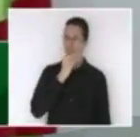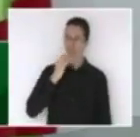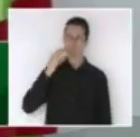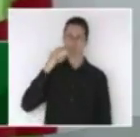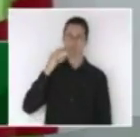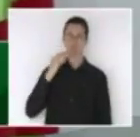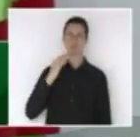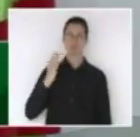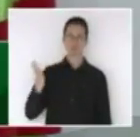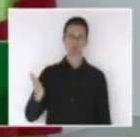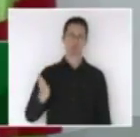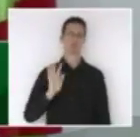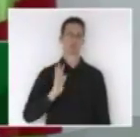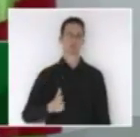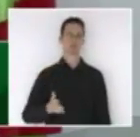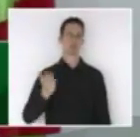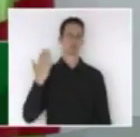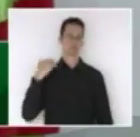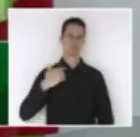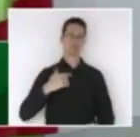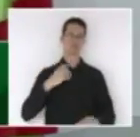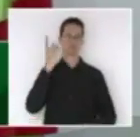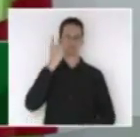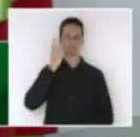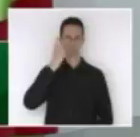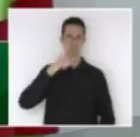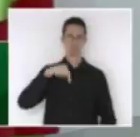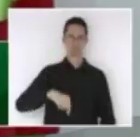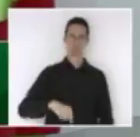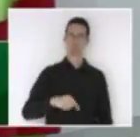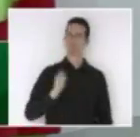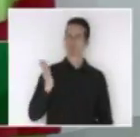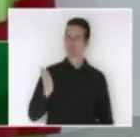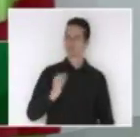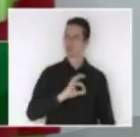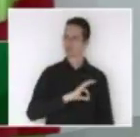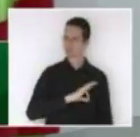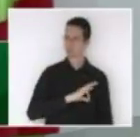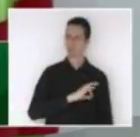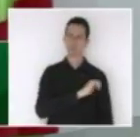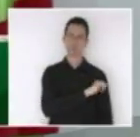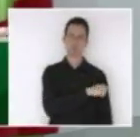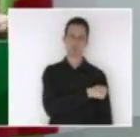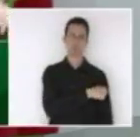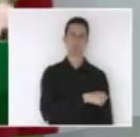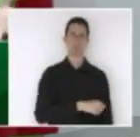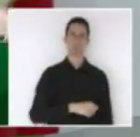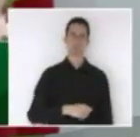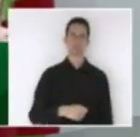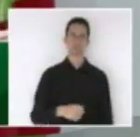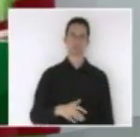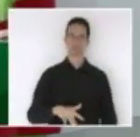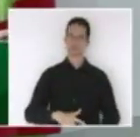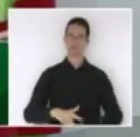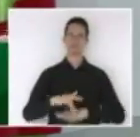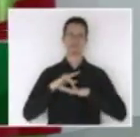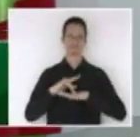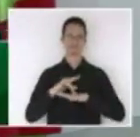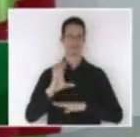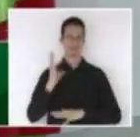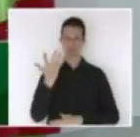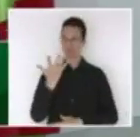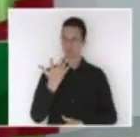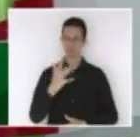deputado que esteve nessa casa, que é policial civil, e um absurdo, Salum, o que aconteceu.